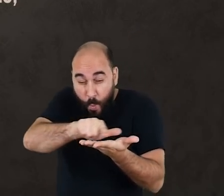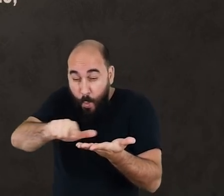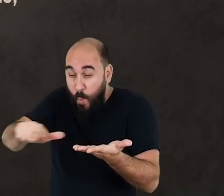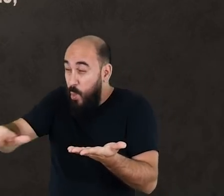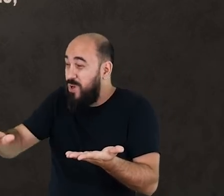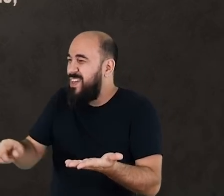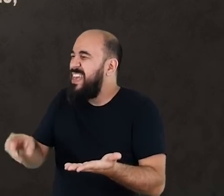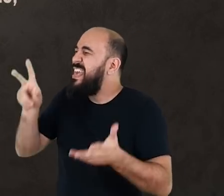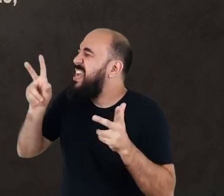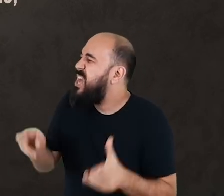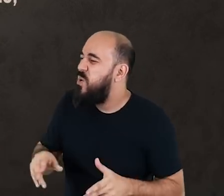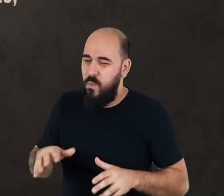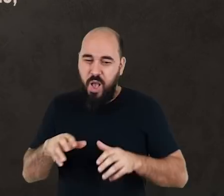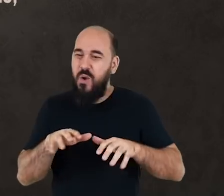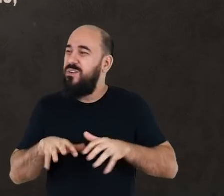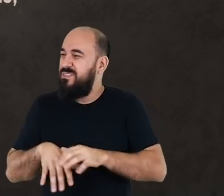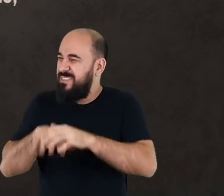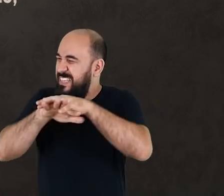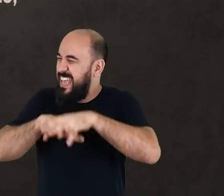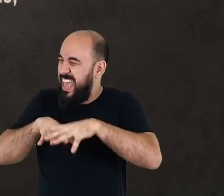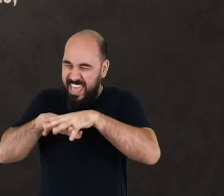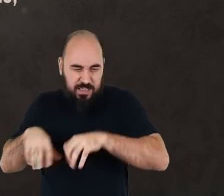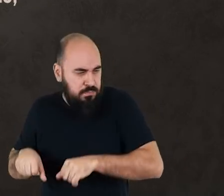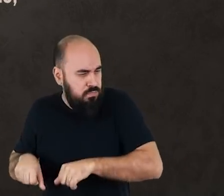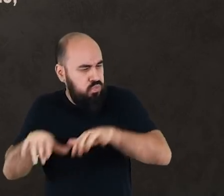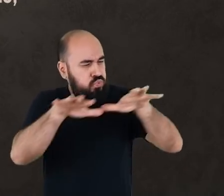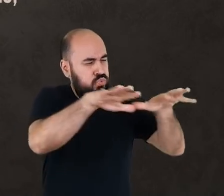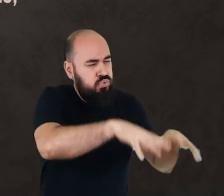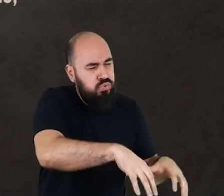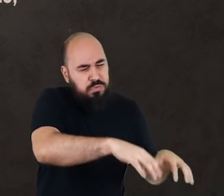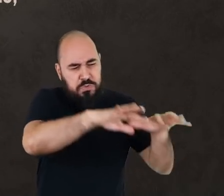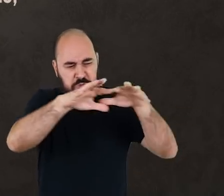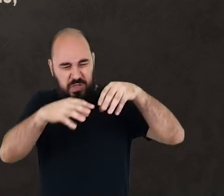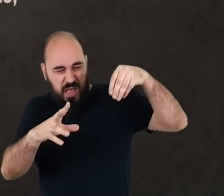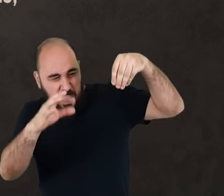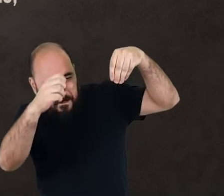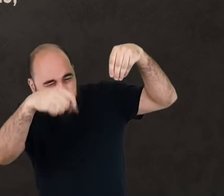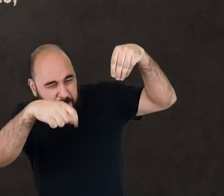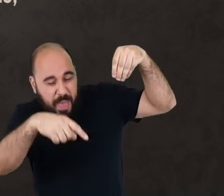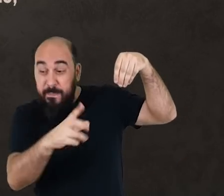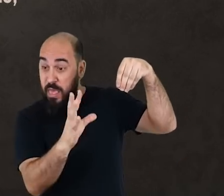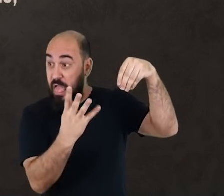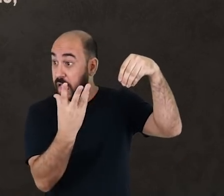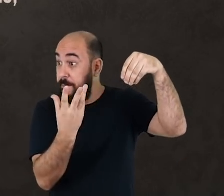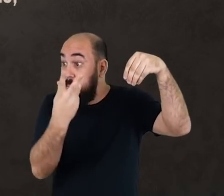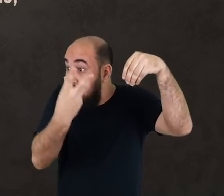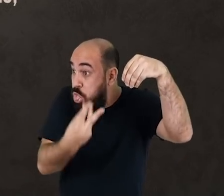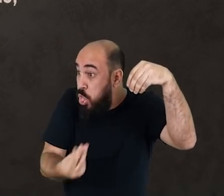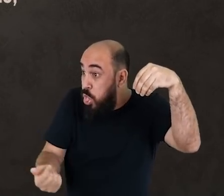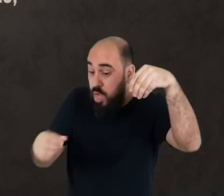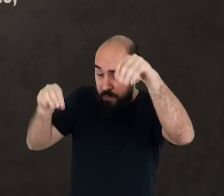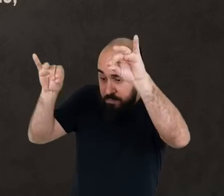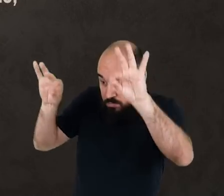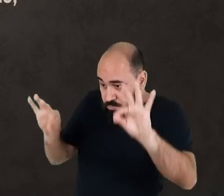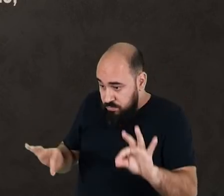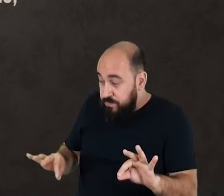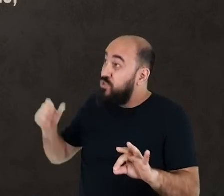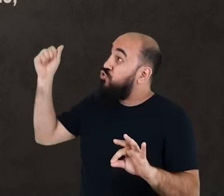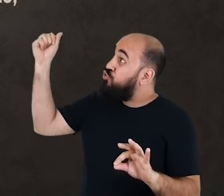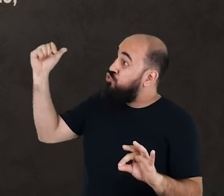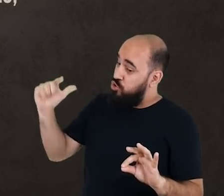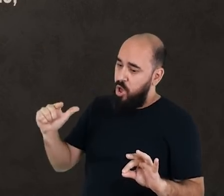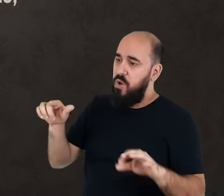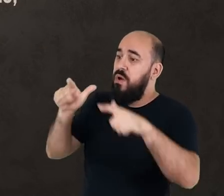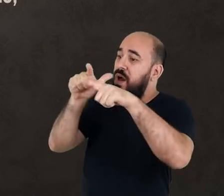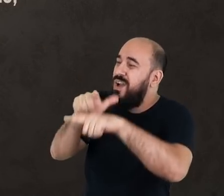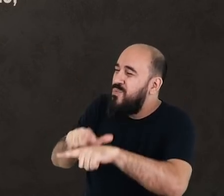um enxugadouro de redes, porque eu o anunciei, diz o Senhor Deus. E ela servirá de despojo